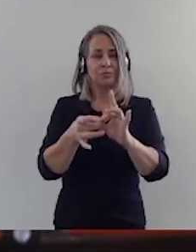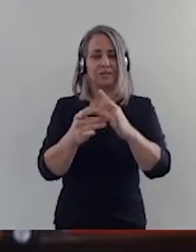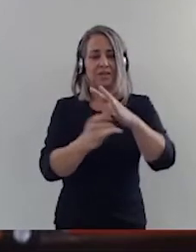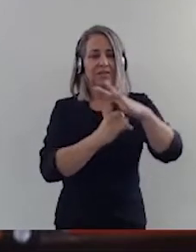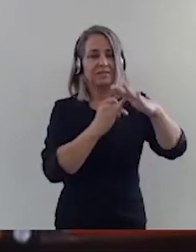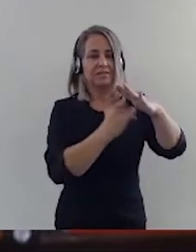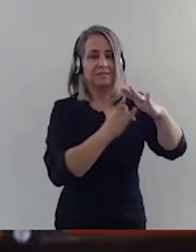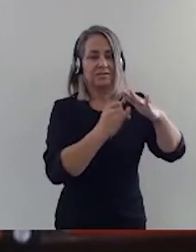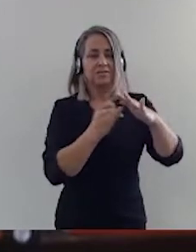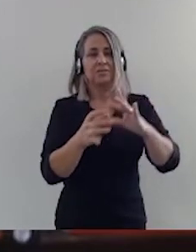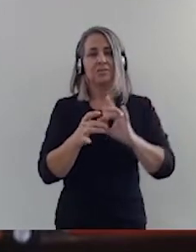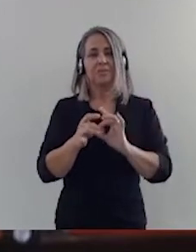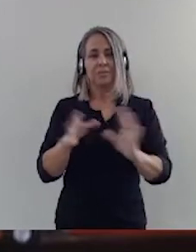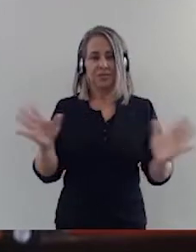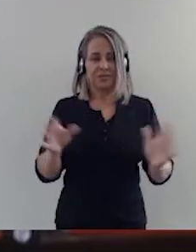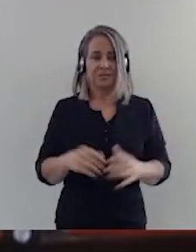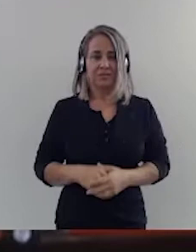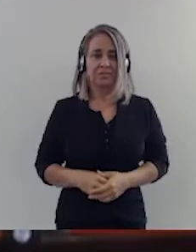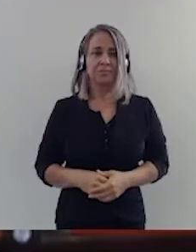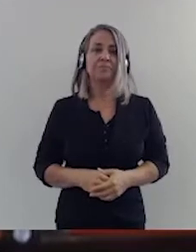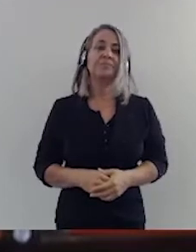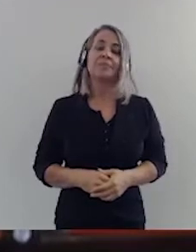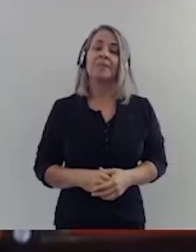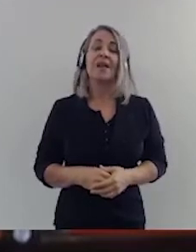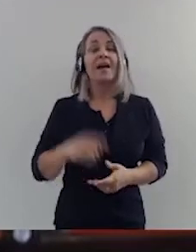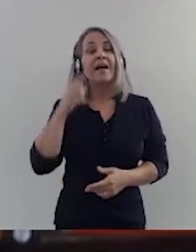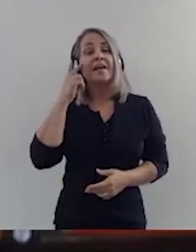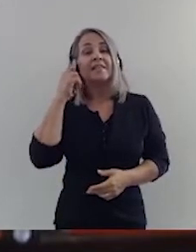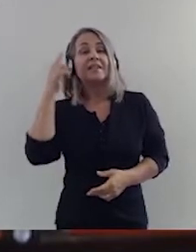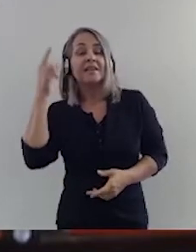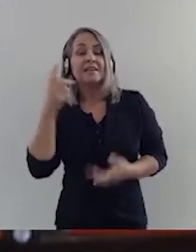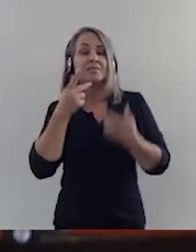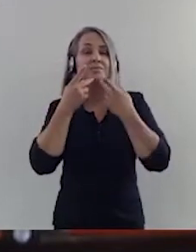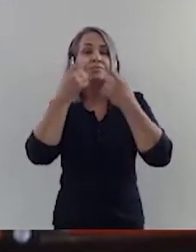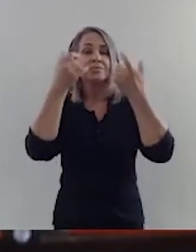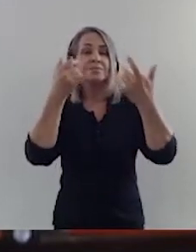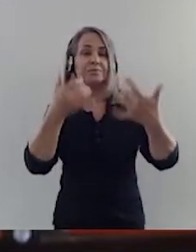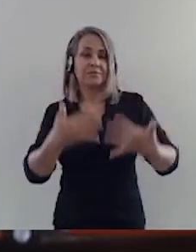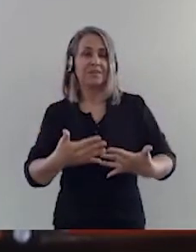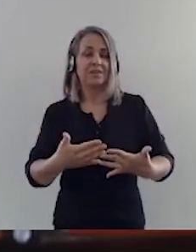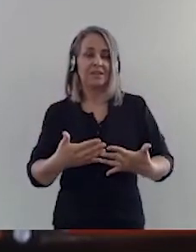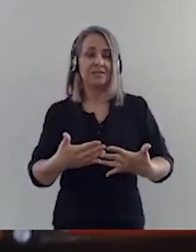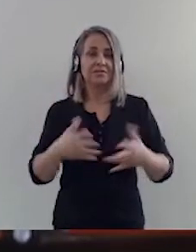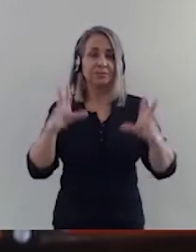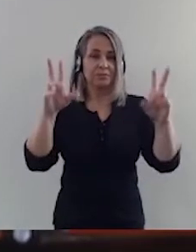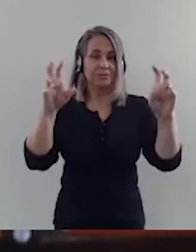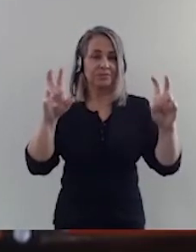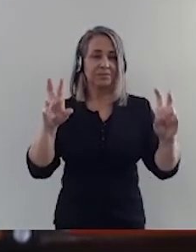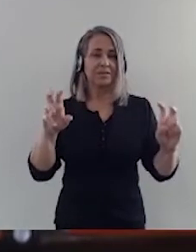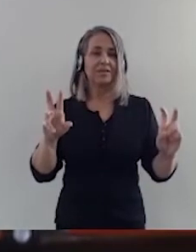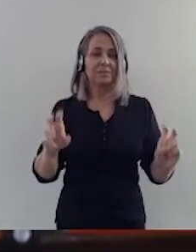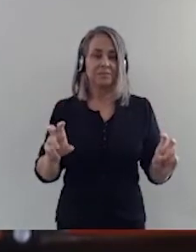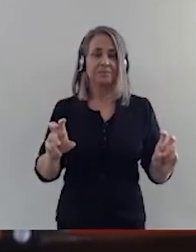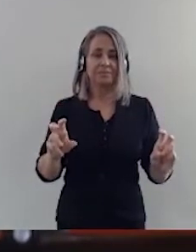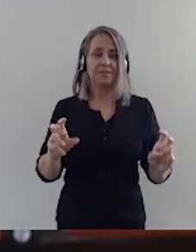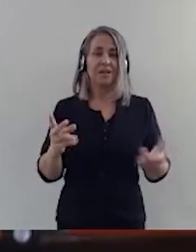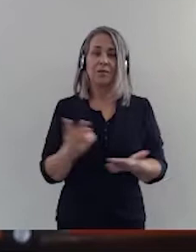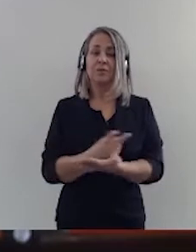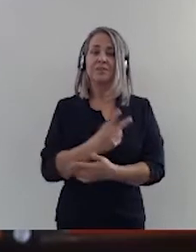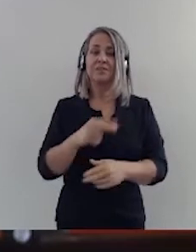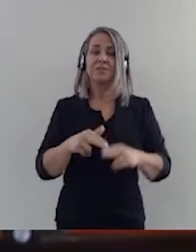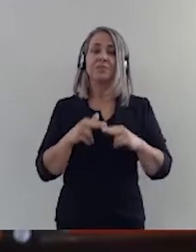instituições democráticas. A ideia de falar, eminente presidente Cássio, sobre esse tema veio de